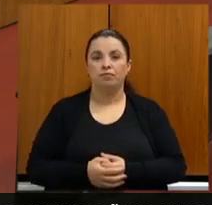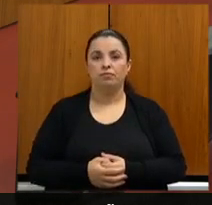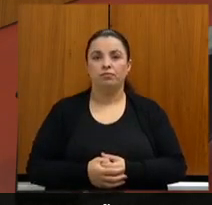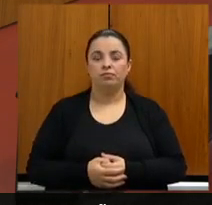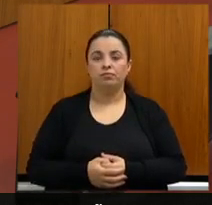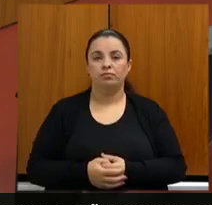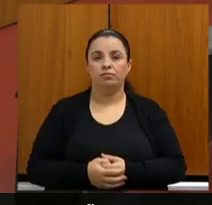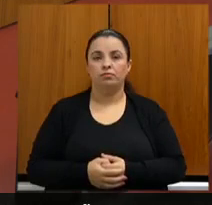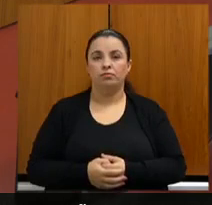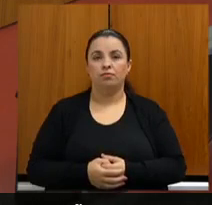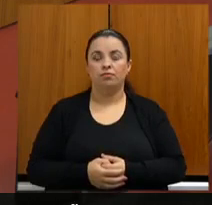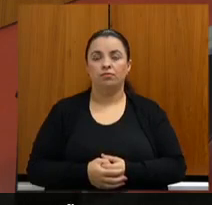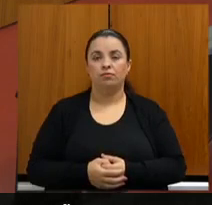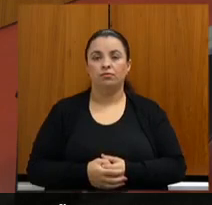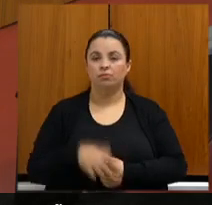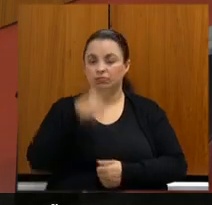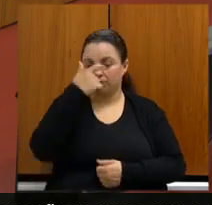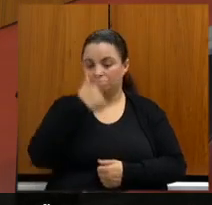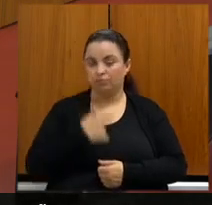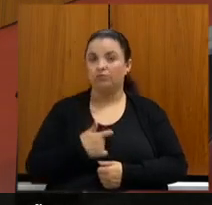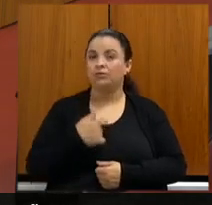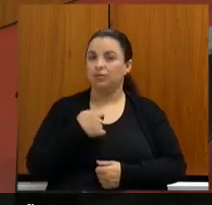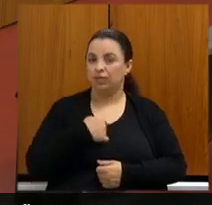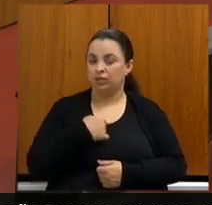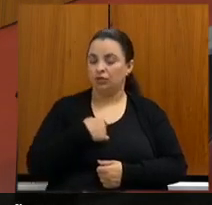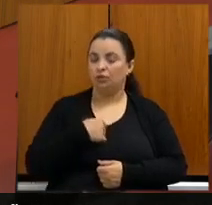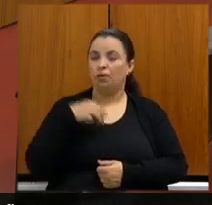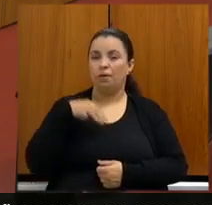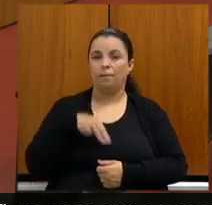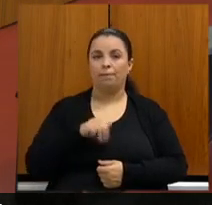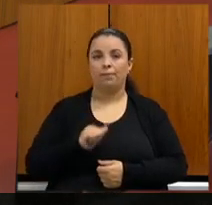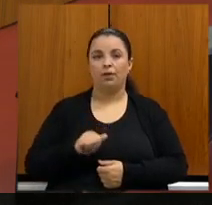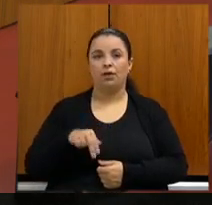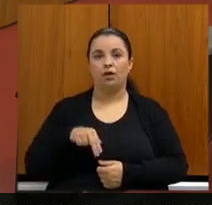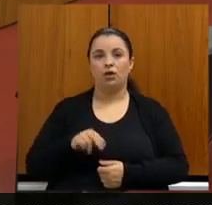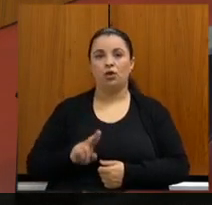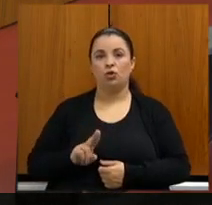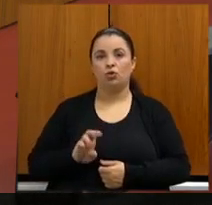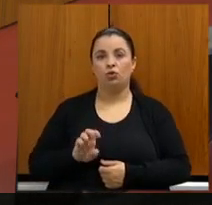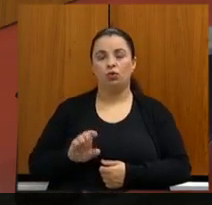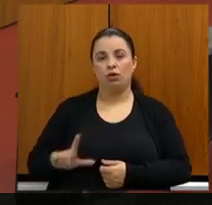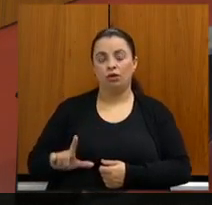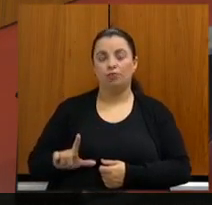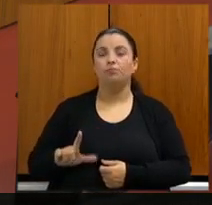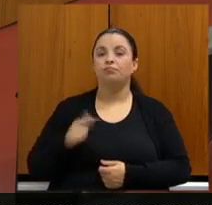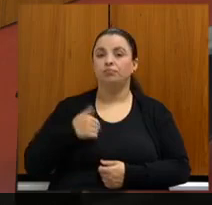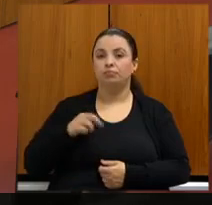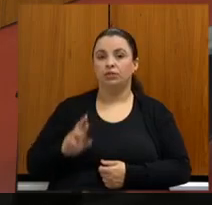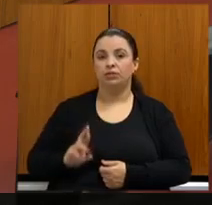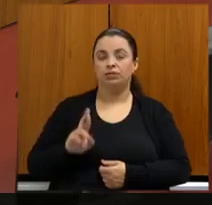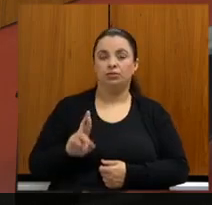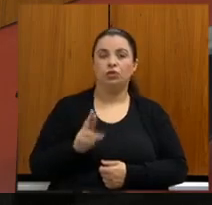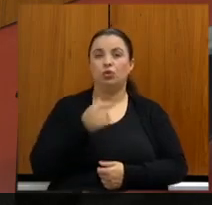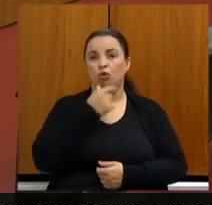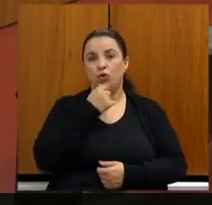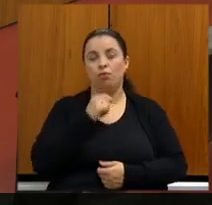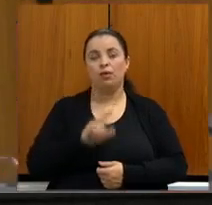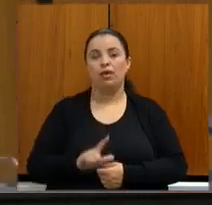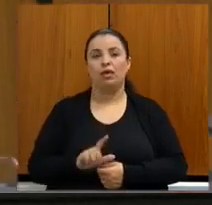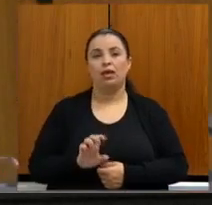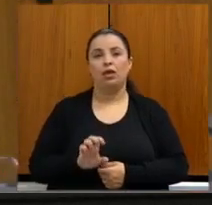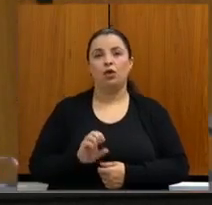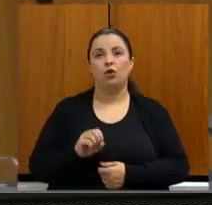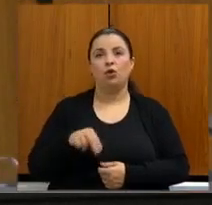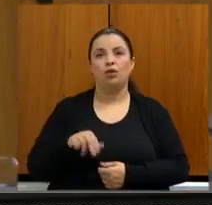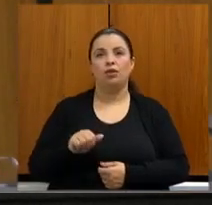primeiramente me apresentar eu sou Manoel Vieira eu tô aqui representando o Leonardo Péricles né também que é do